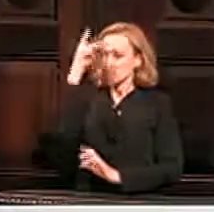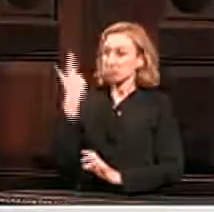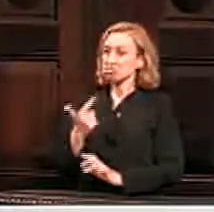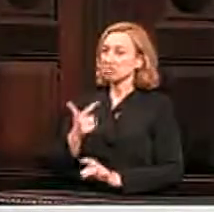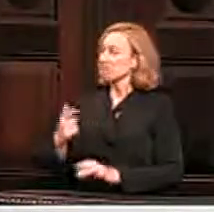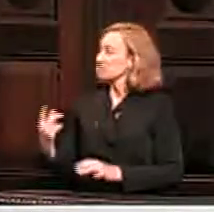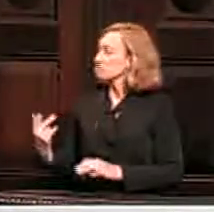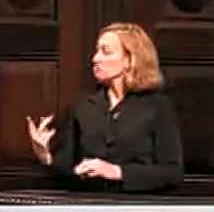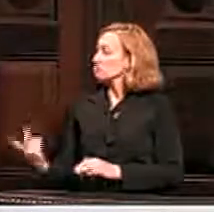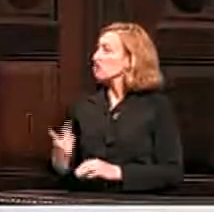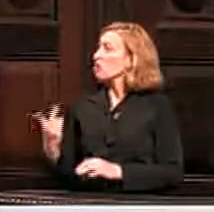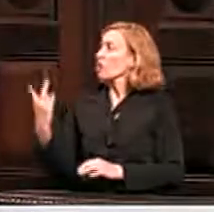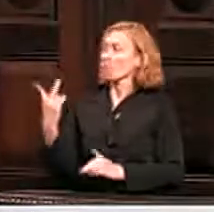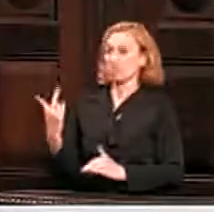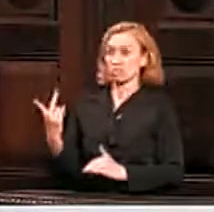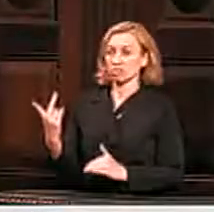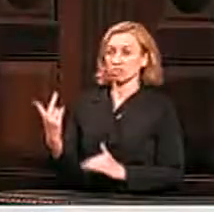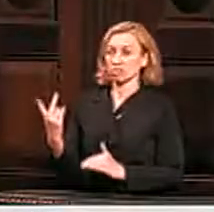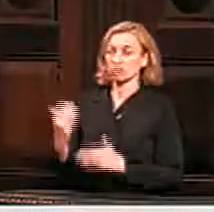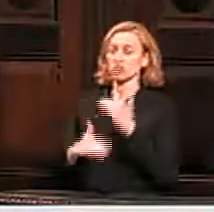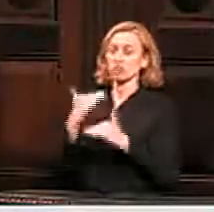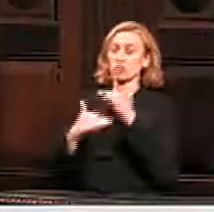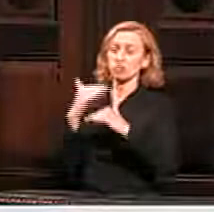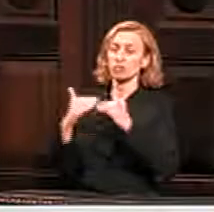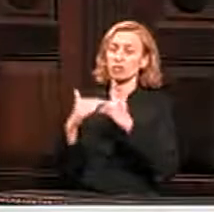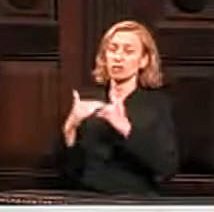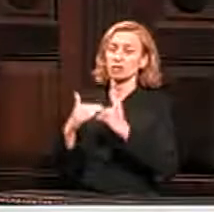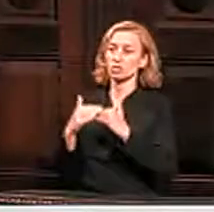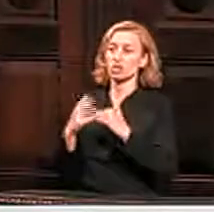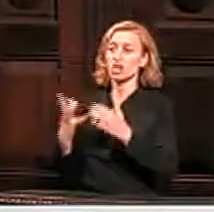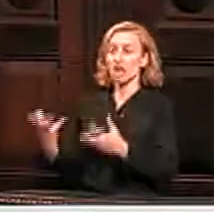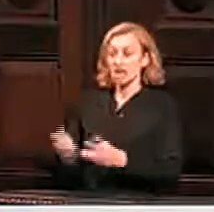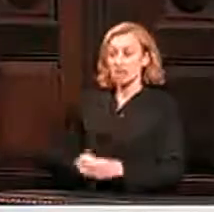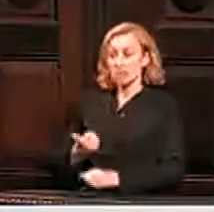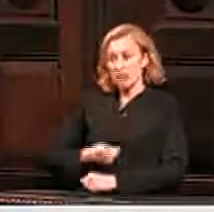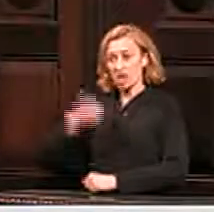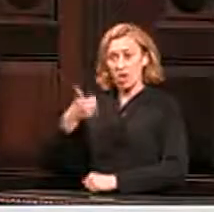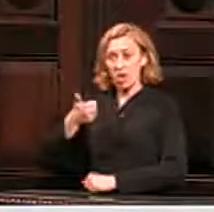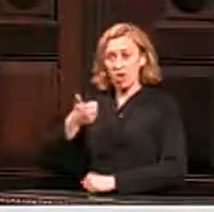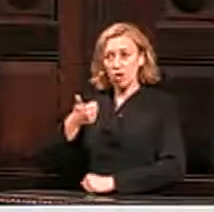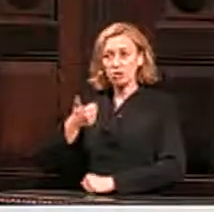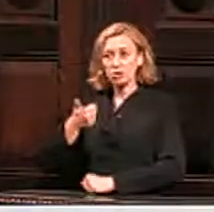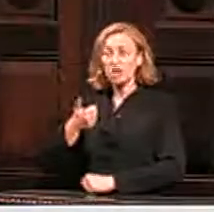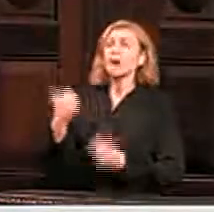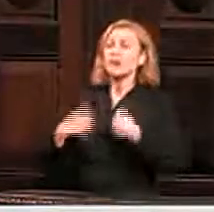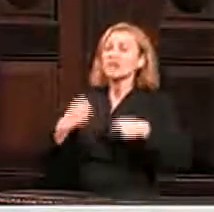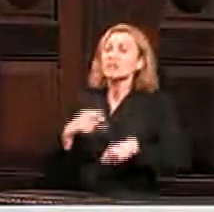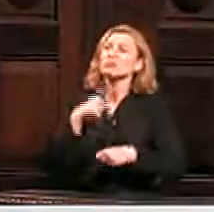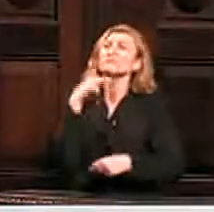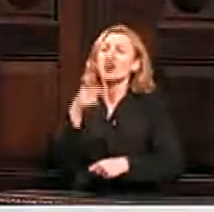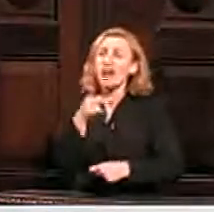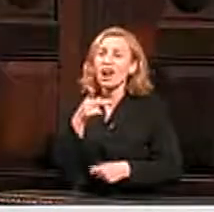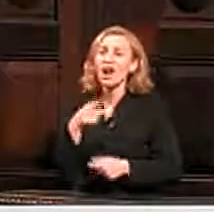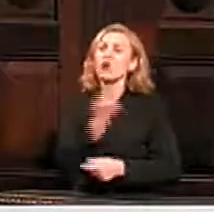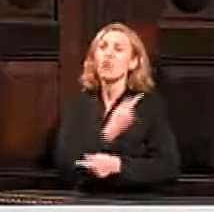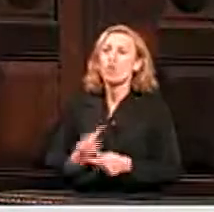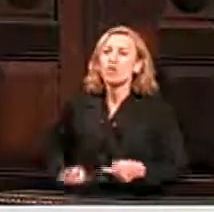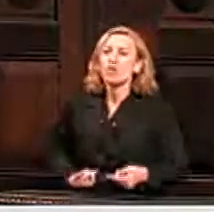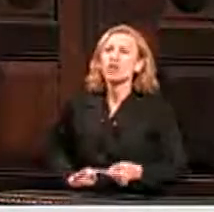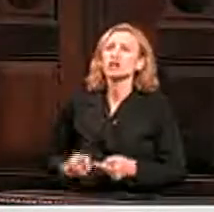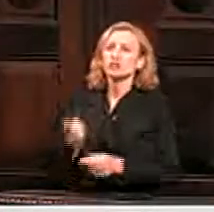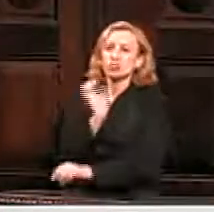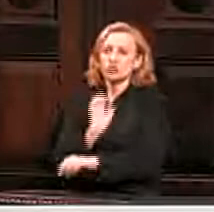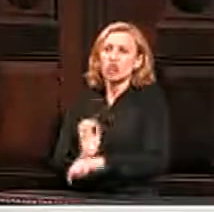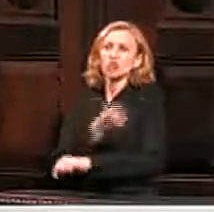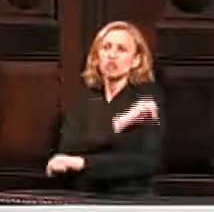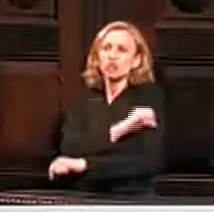Janeiro. Então, vamos devagar com a dor que o santo é de barro. A gente tem que dar nome aos bois. O governo do estado do Rio de Janeiro,